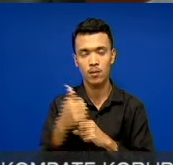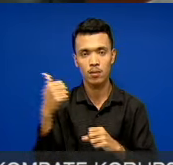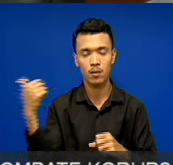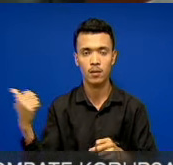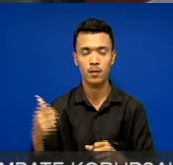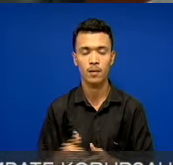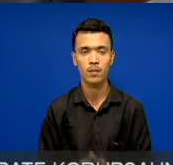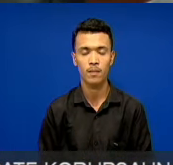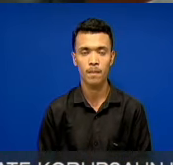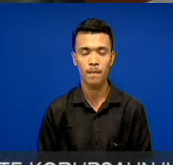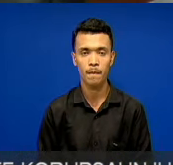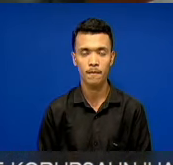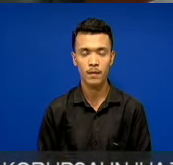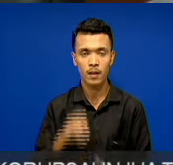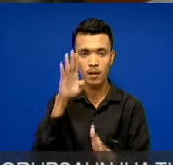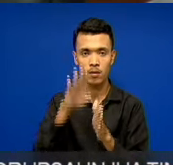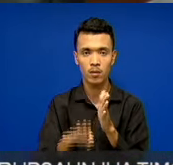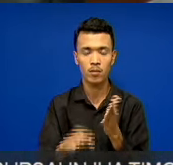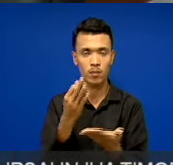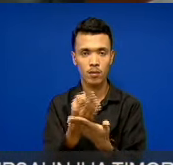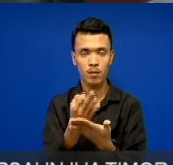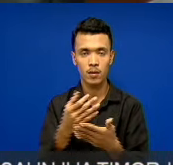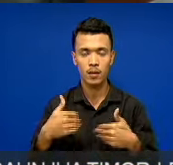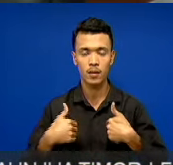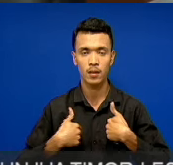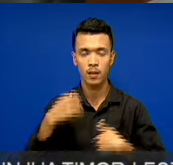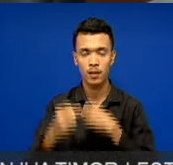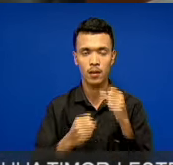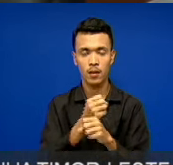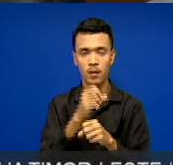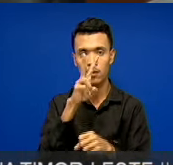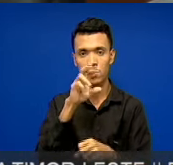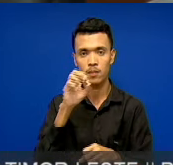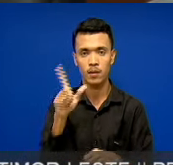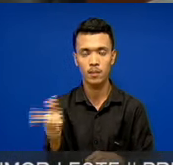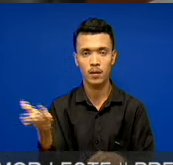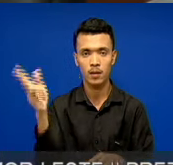importação e orçamento retificativo 2023, o se